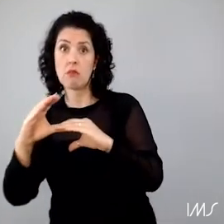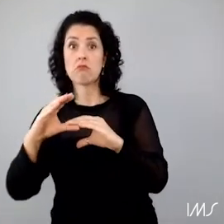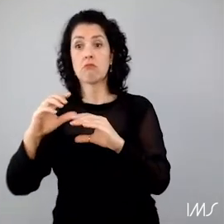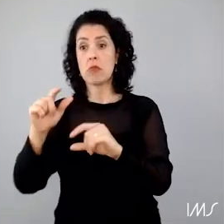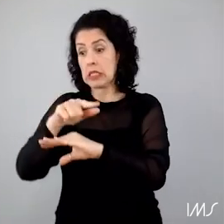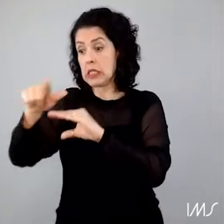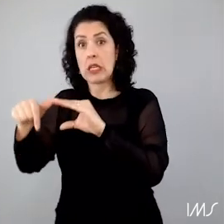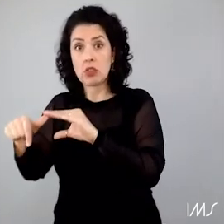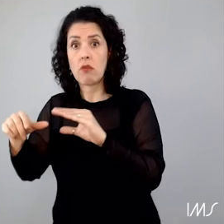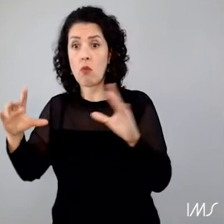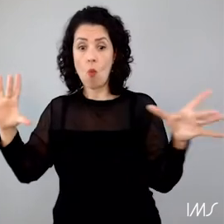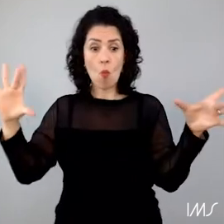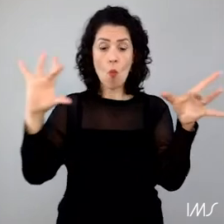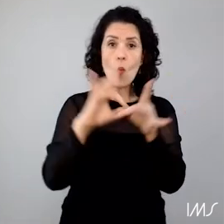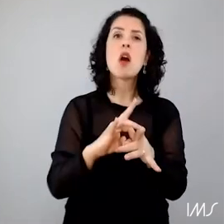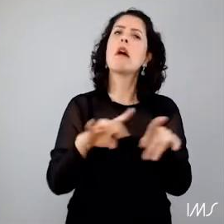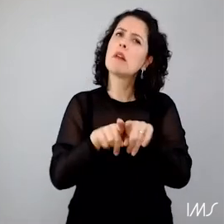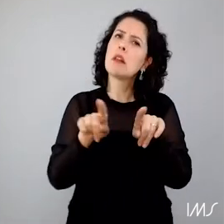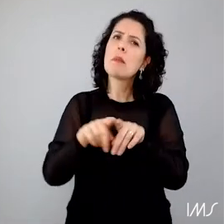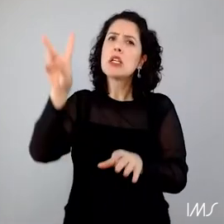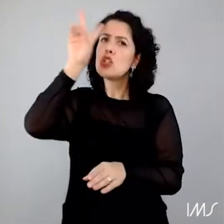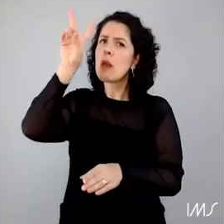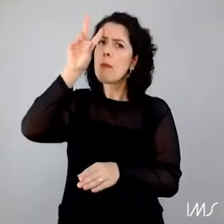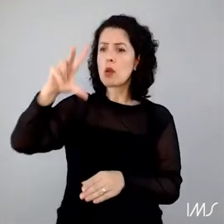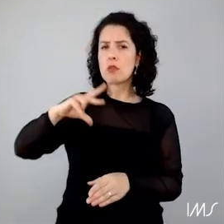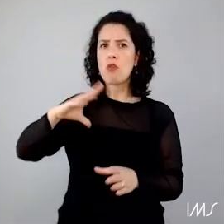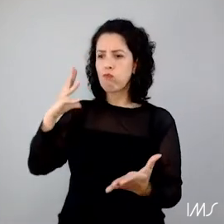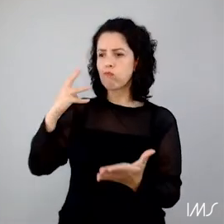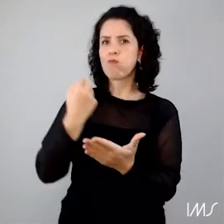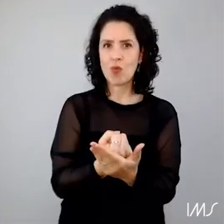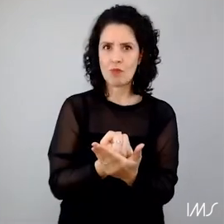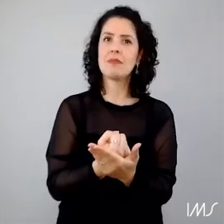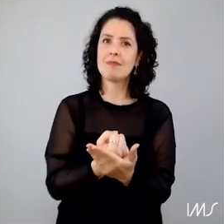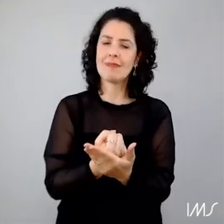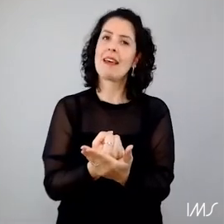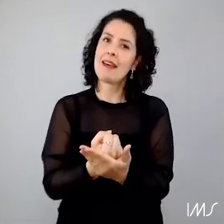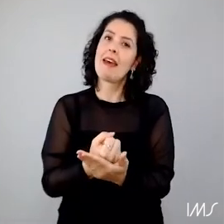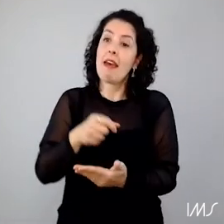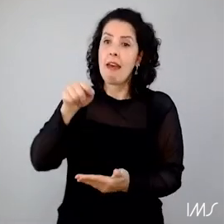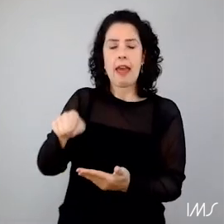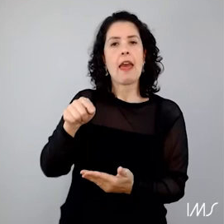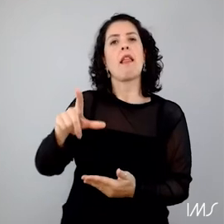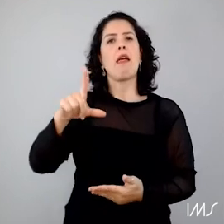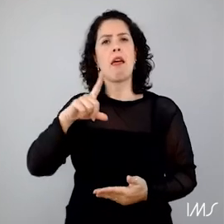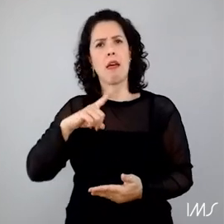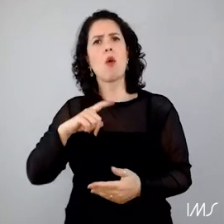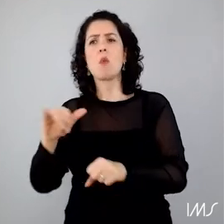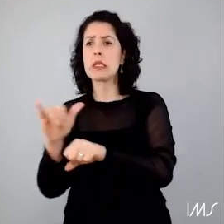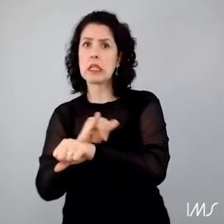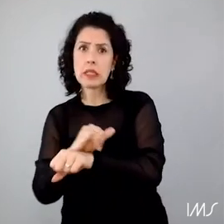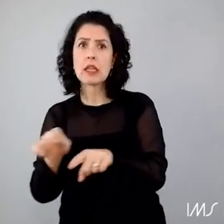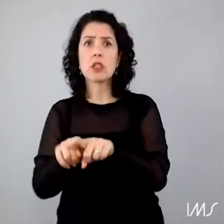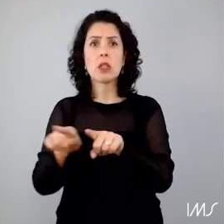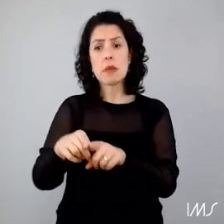Como plataforma, eu acho que ela se inscreve, né, num momento que eu acho que é um momento,